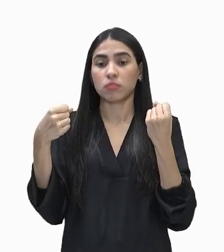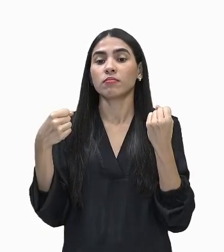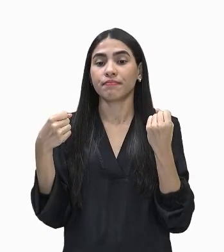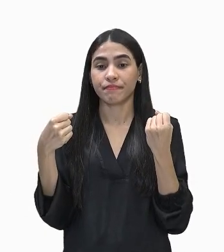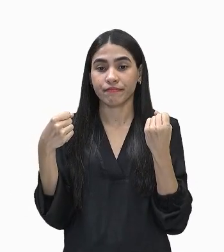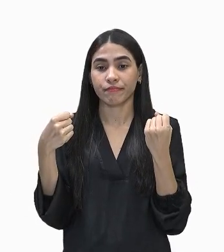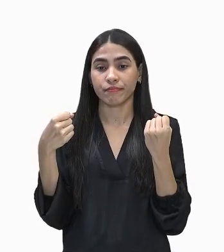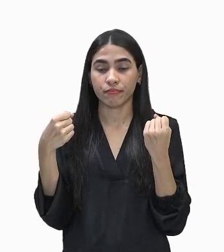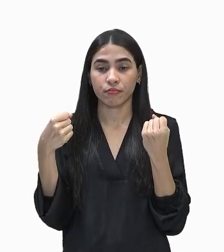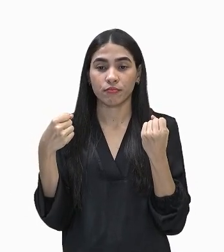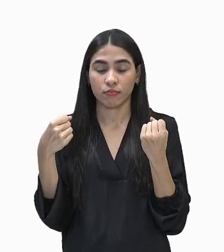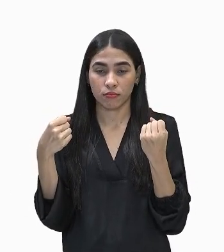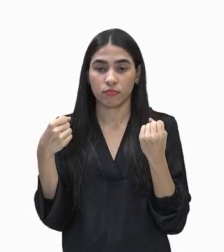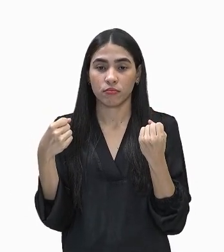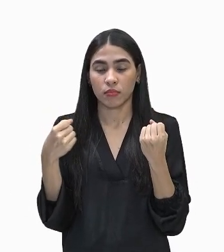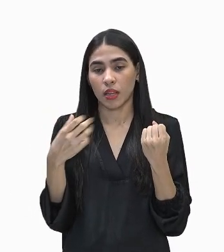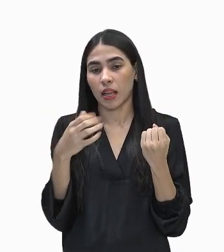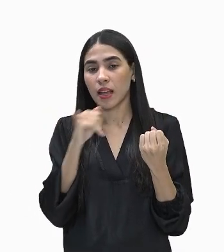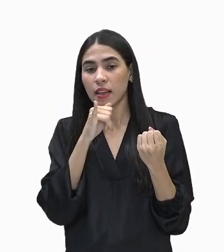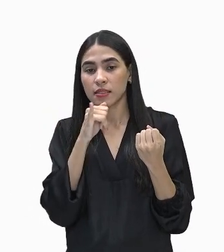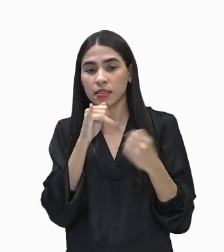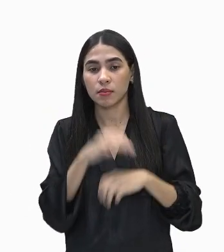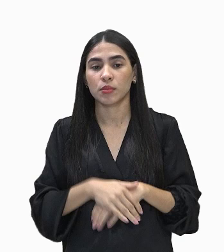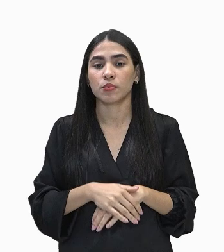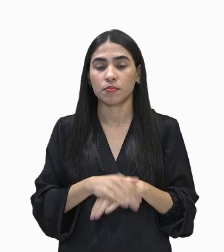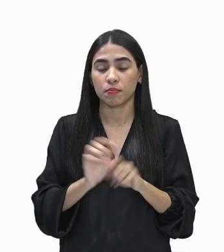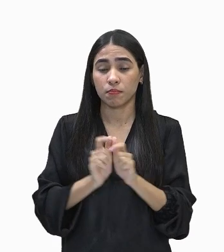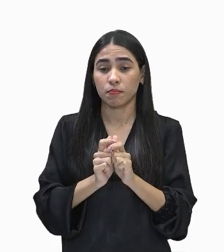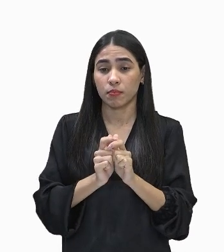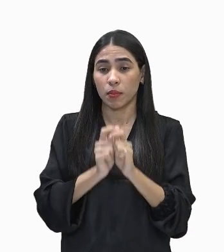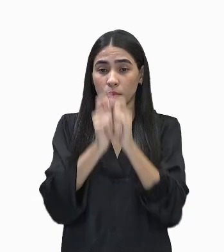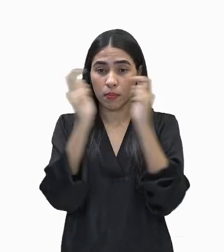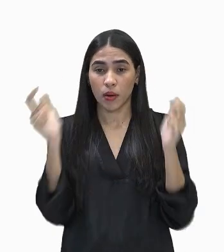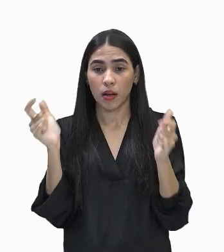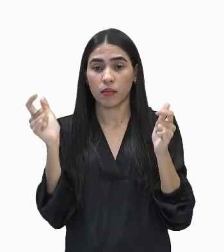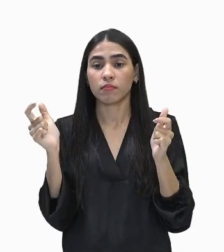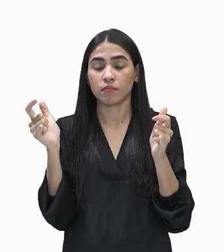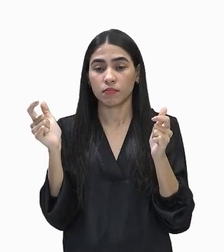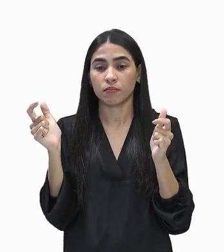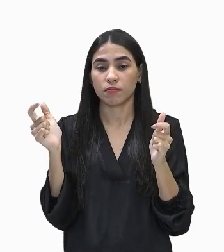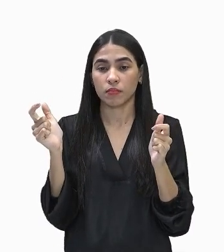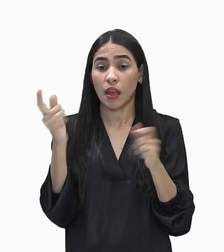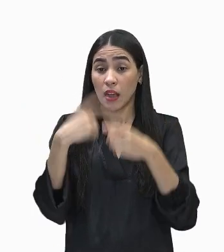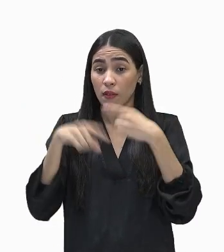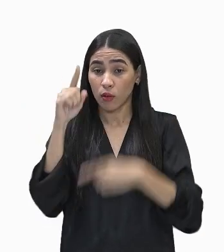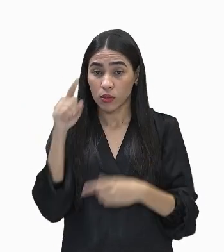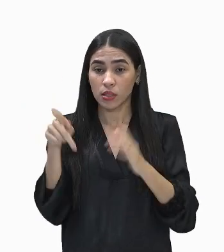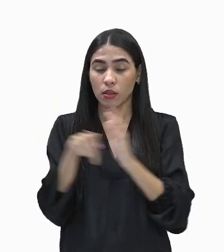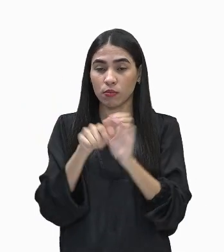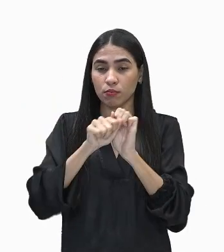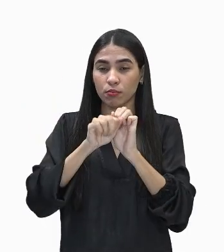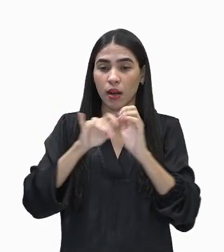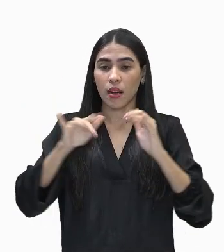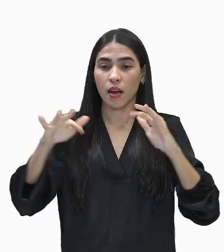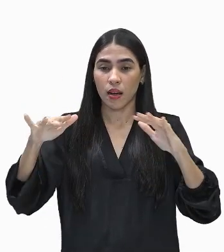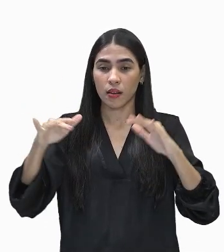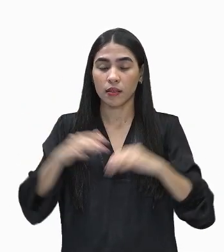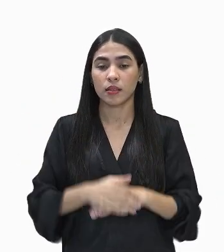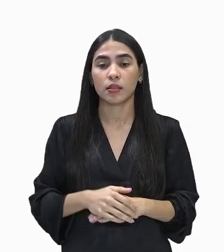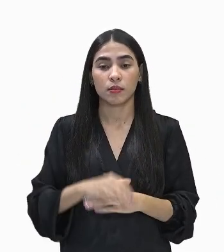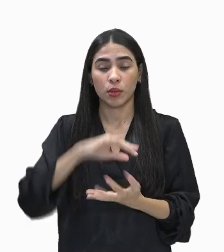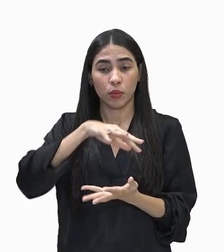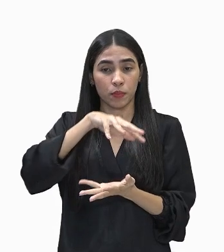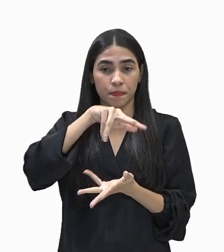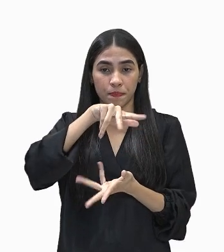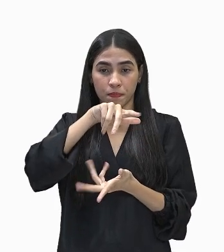verdade, no sentido de evolução, houve uma aceleração e a abrangência dela é em todo o